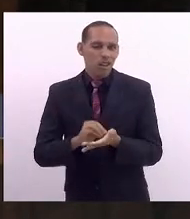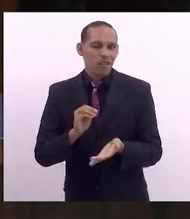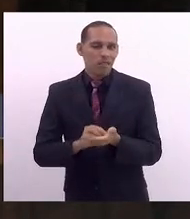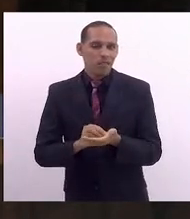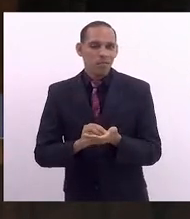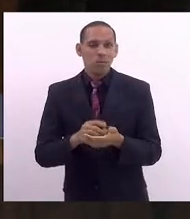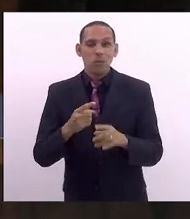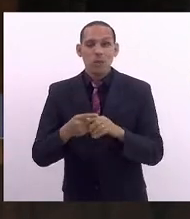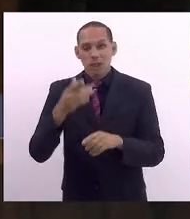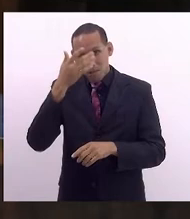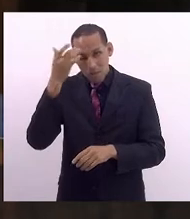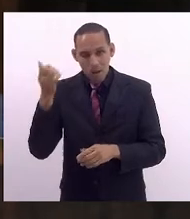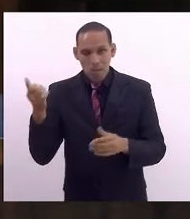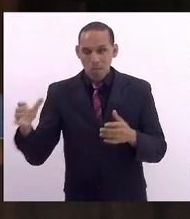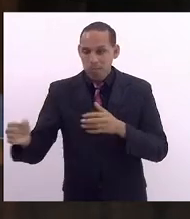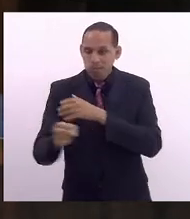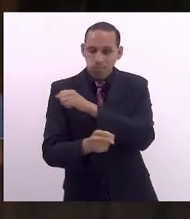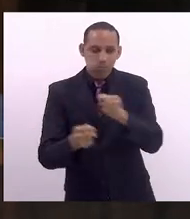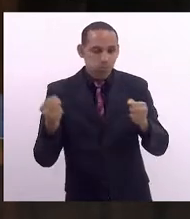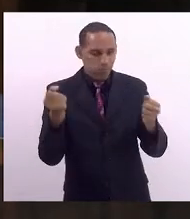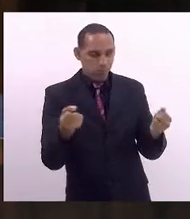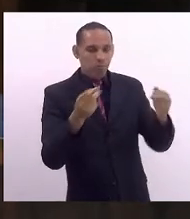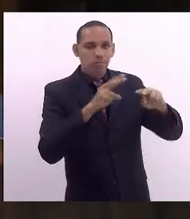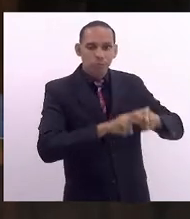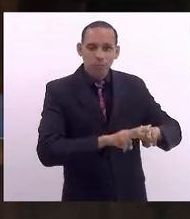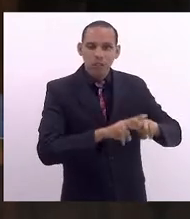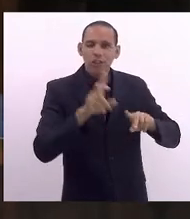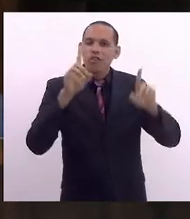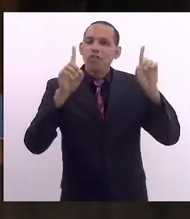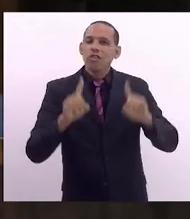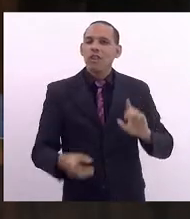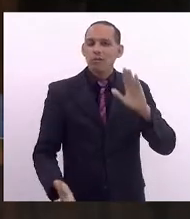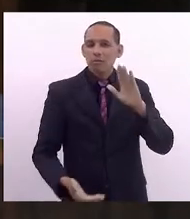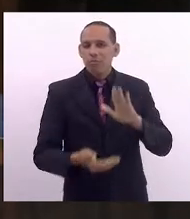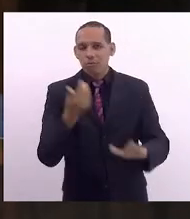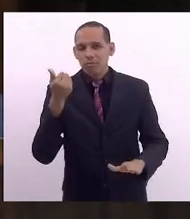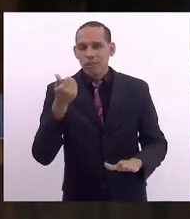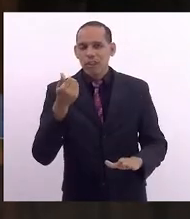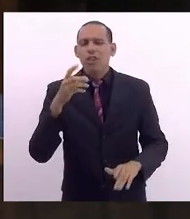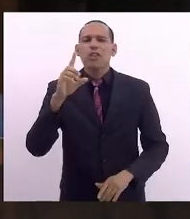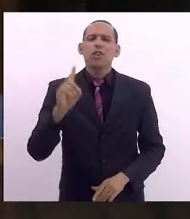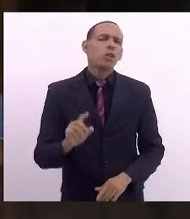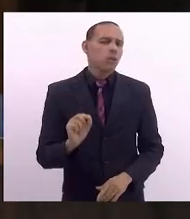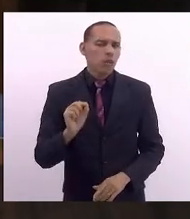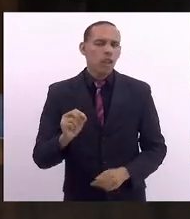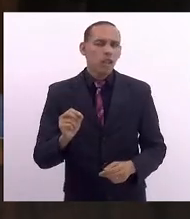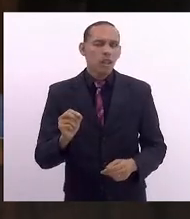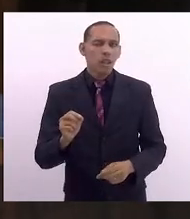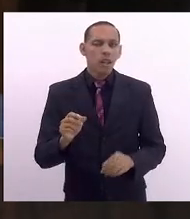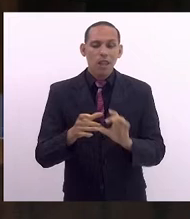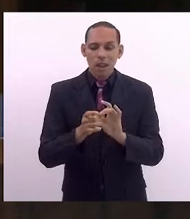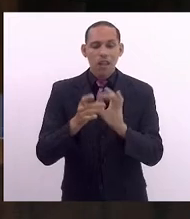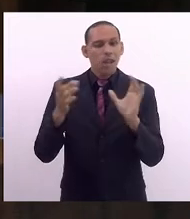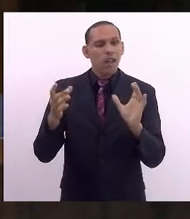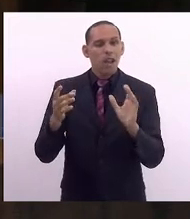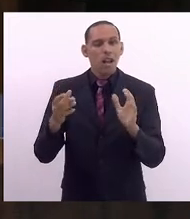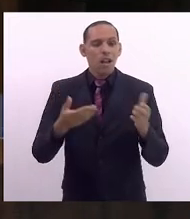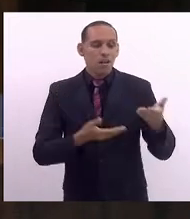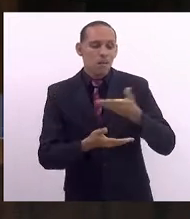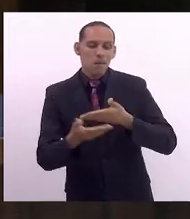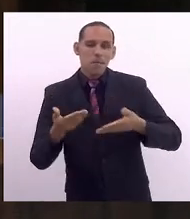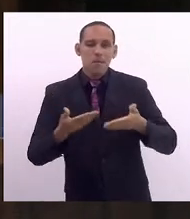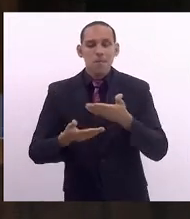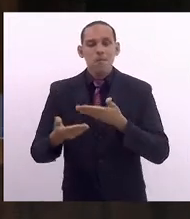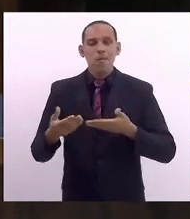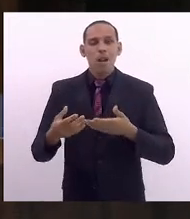cárcere, de muitos direitos que ele tira, é, obviamente, o direito à liberdade, o direito ao convívio em